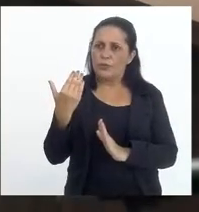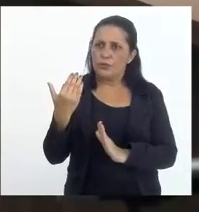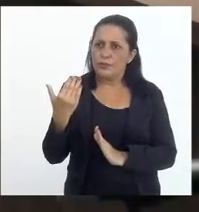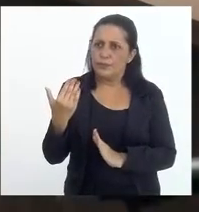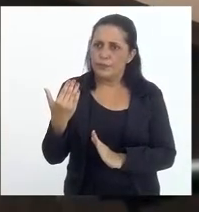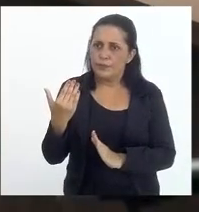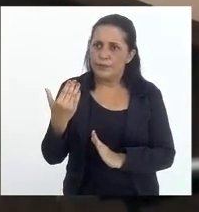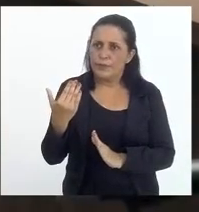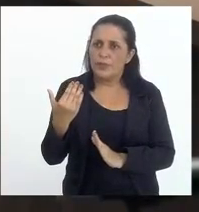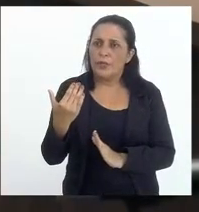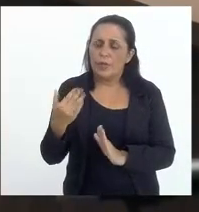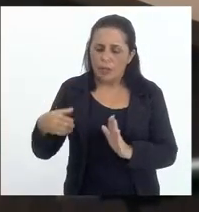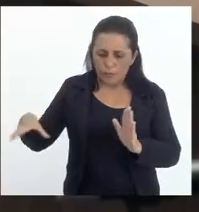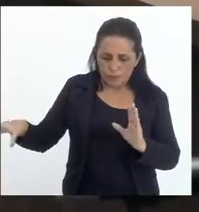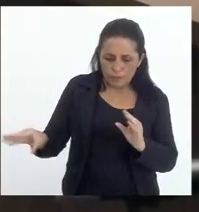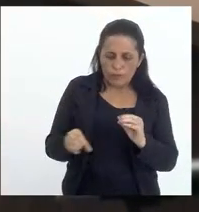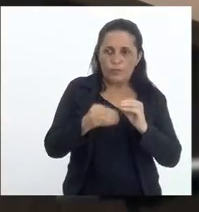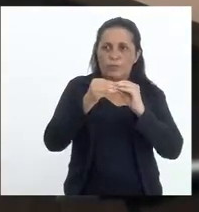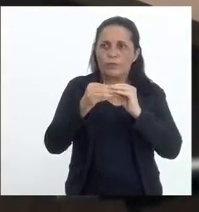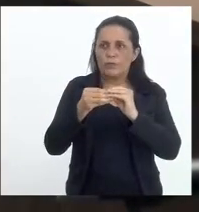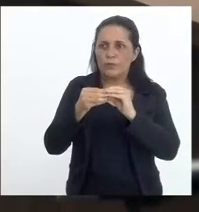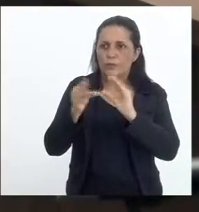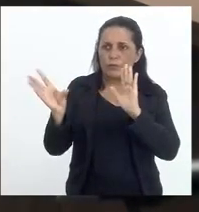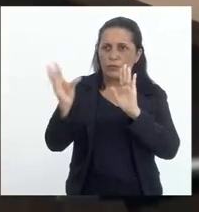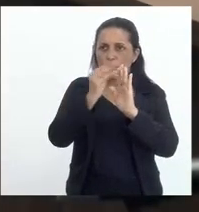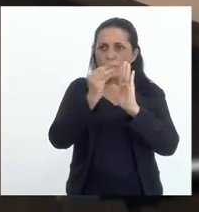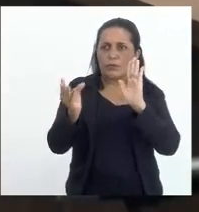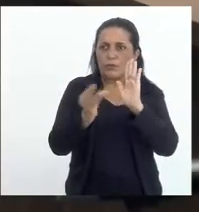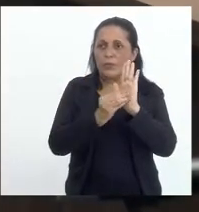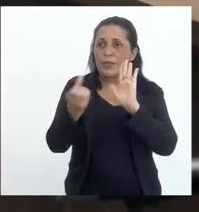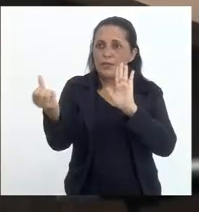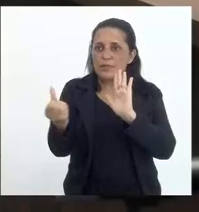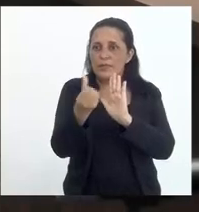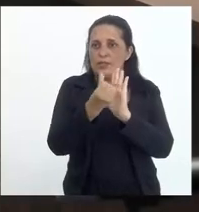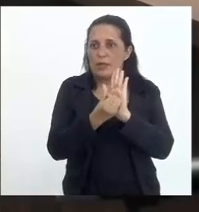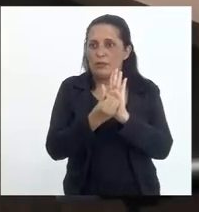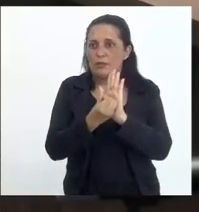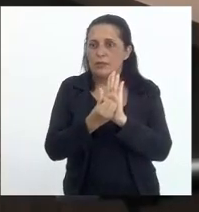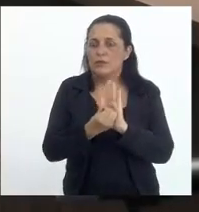fizemos esse inciso, que é o inciso 6,